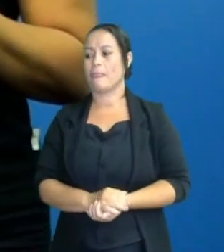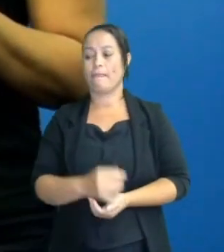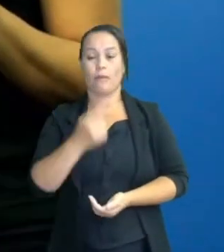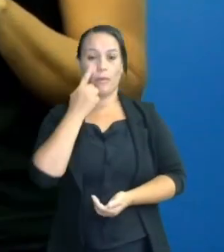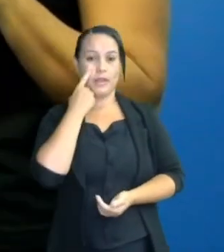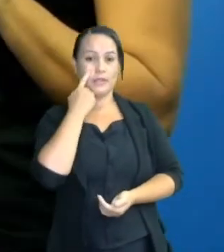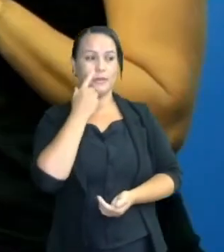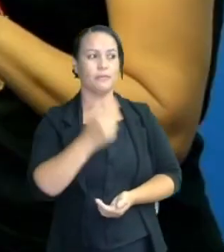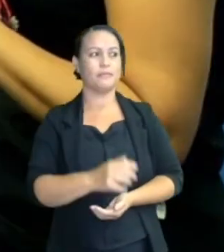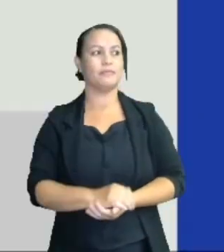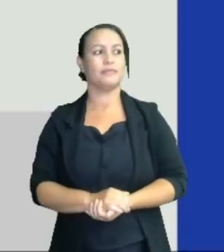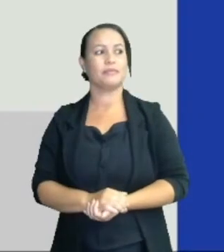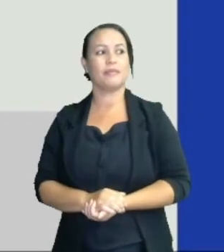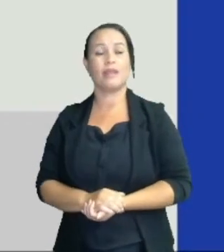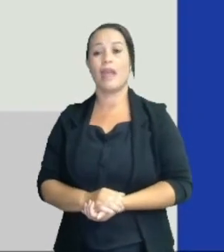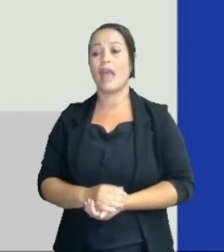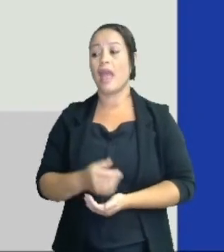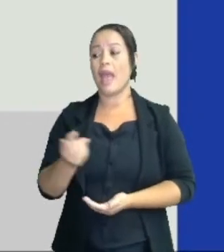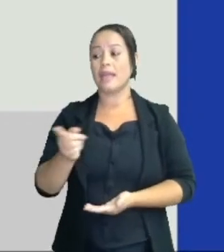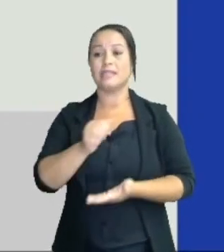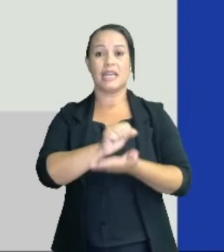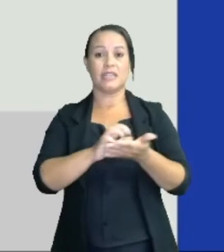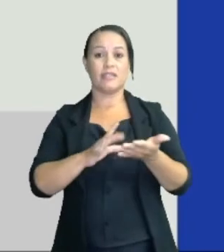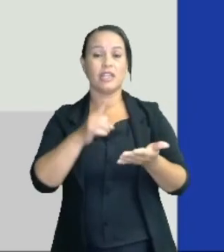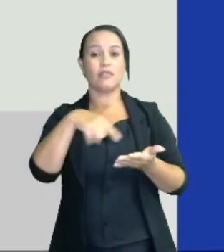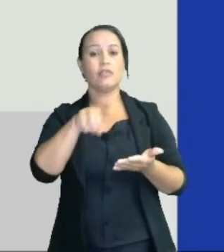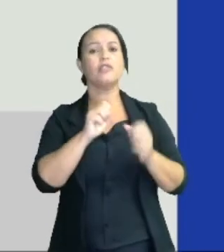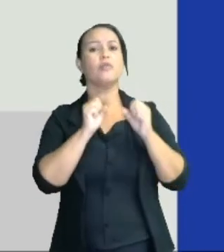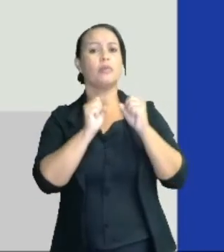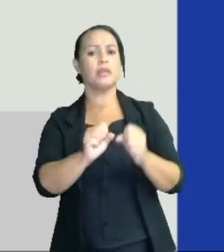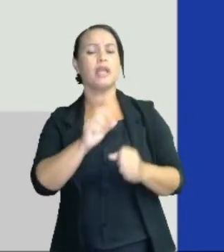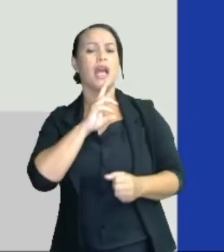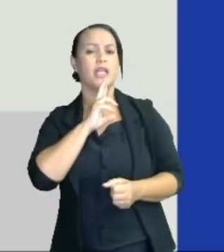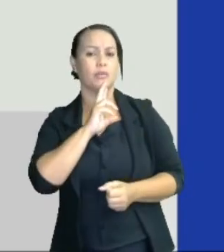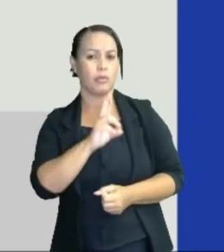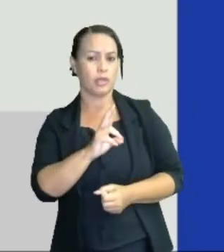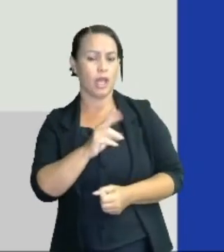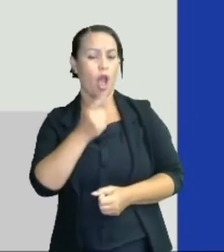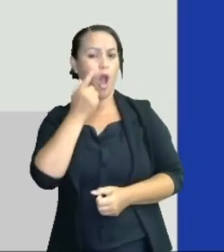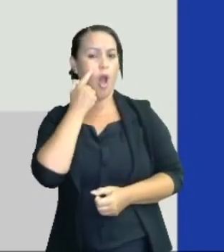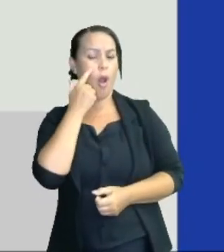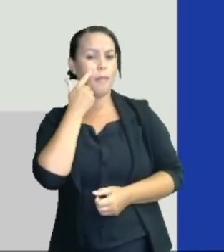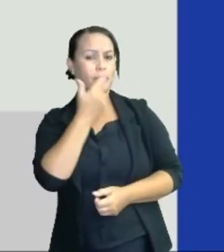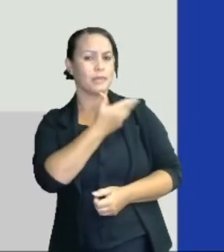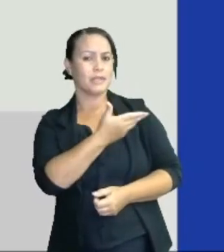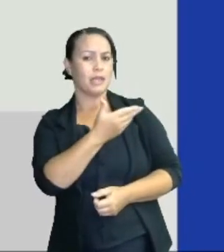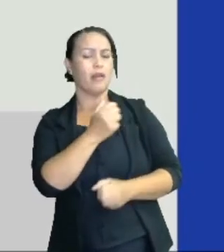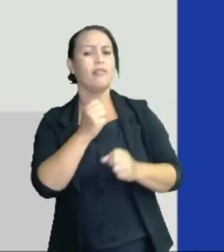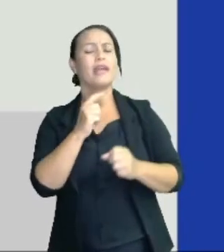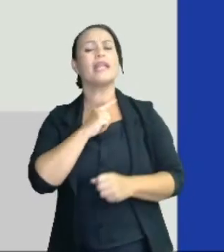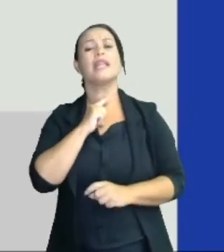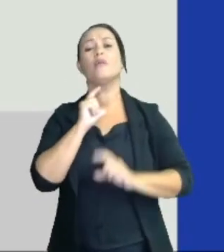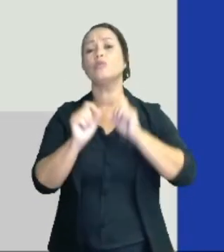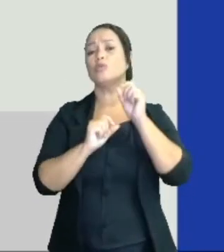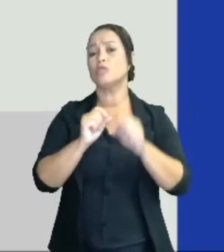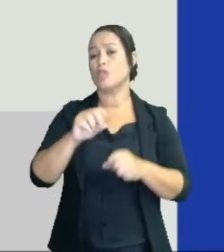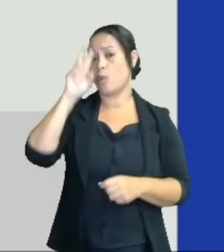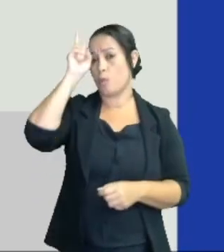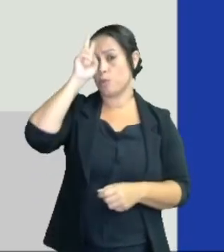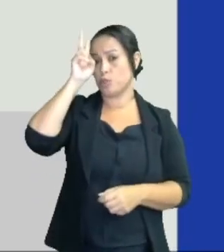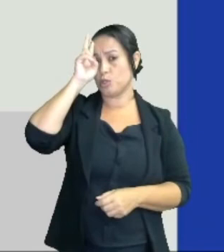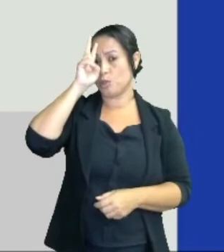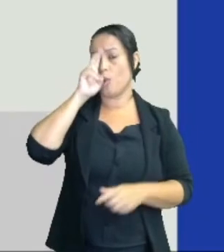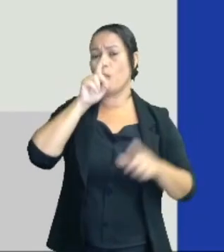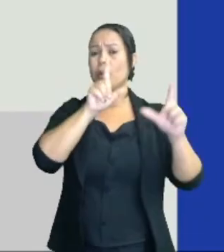Olha só. Essa é a atividade que vocês vão poder fazer. Observa que a gente tem aí uma história em